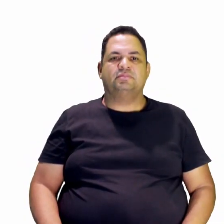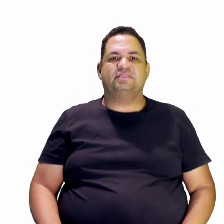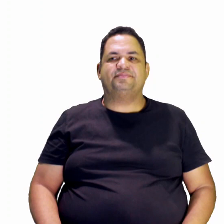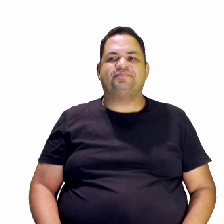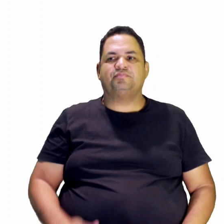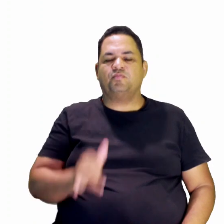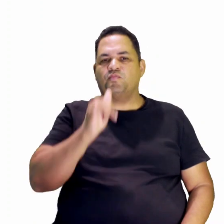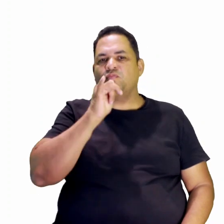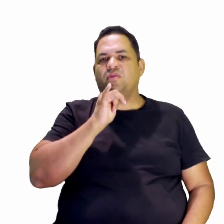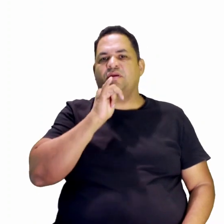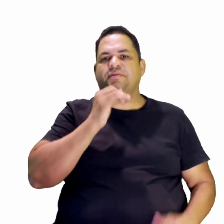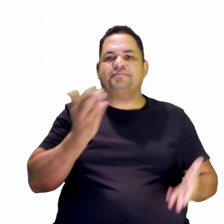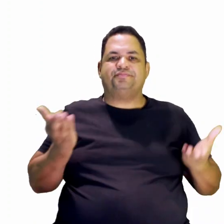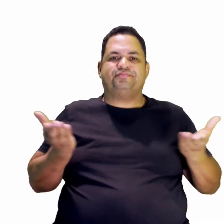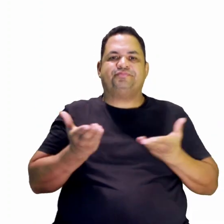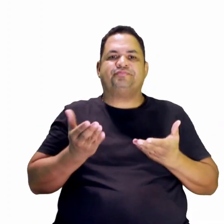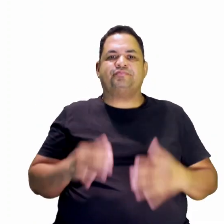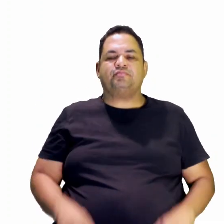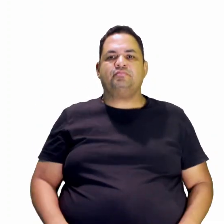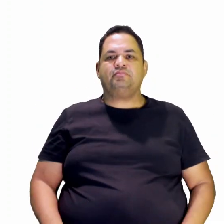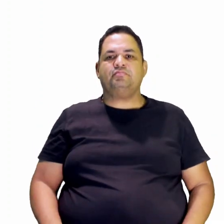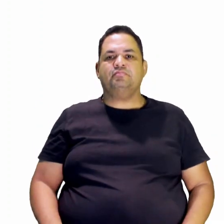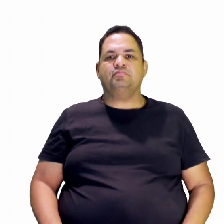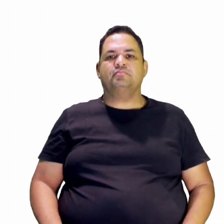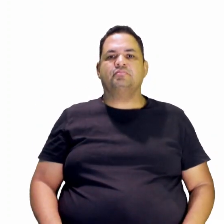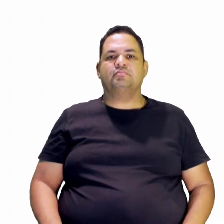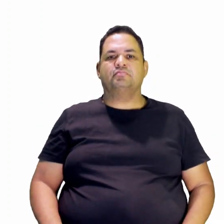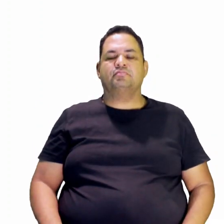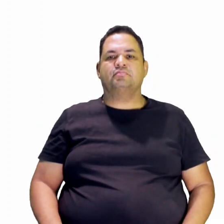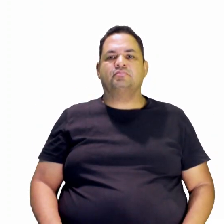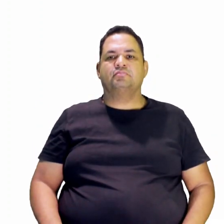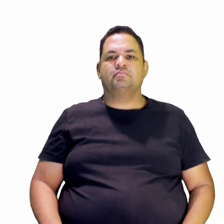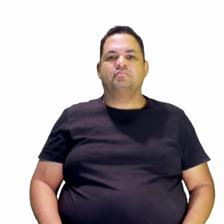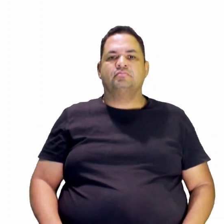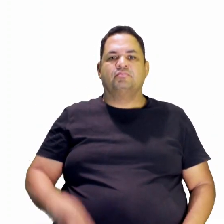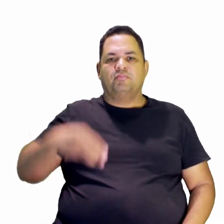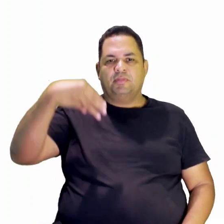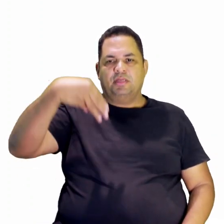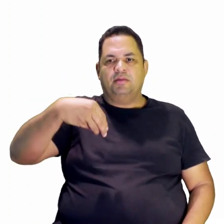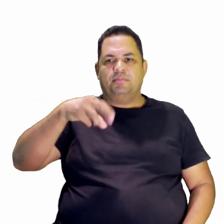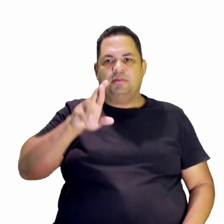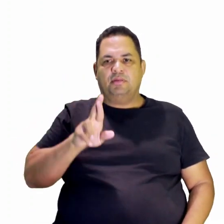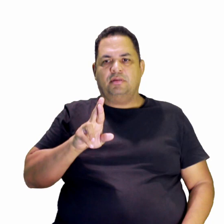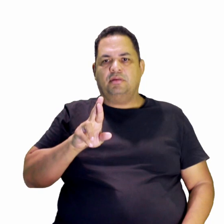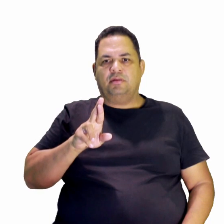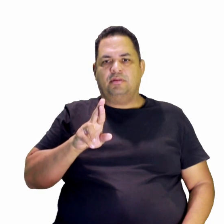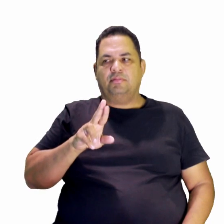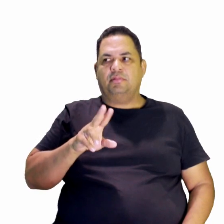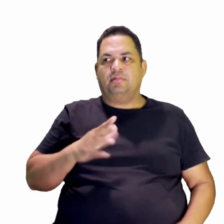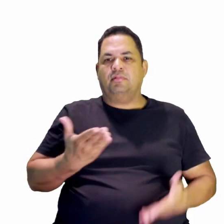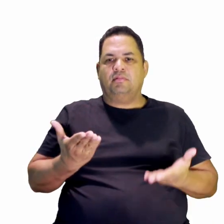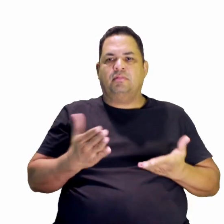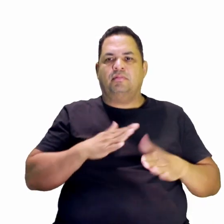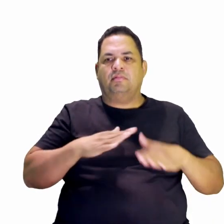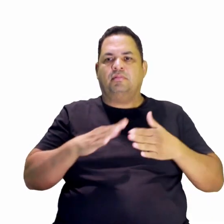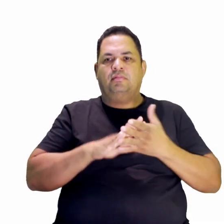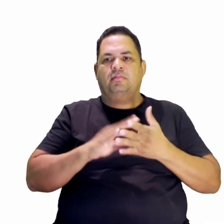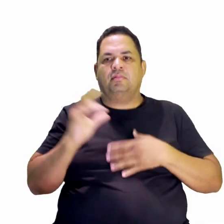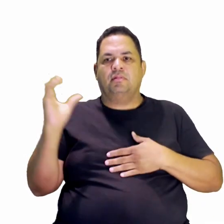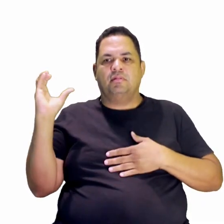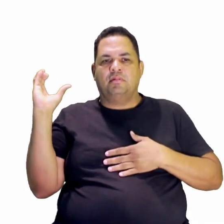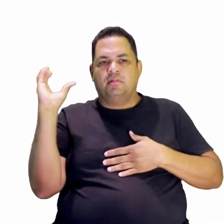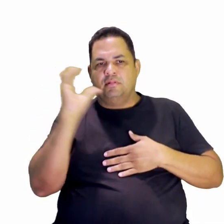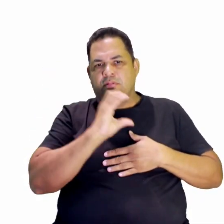Um exemplo agora, em exercício, né? No movimento retilíneo, a velocidade de